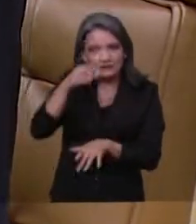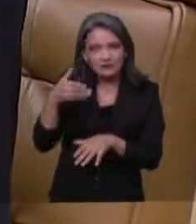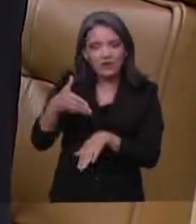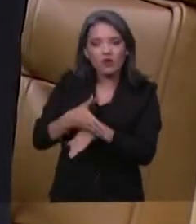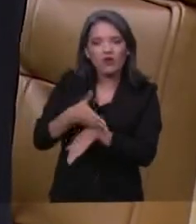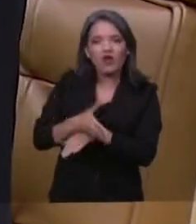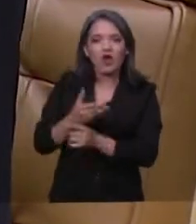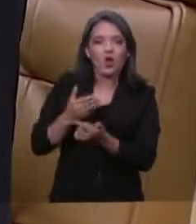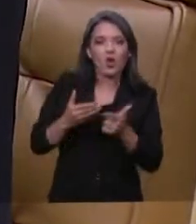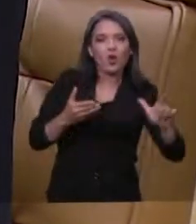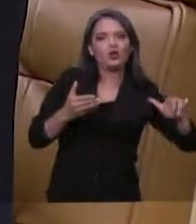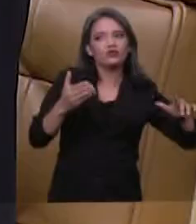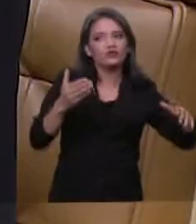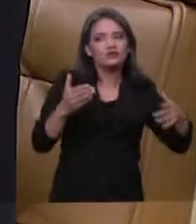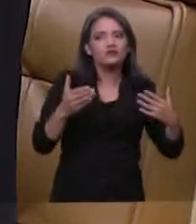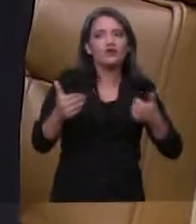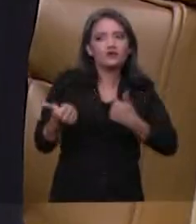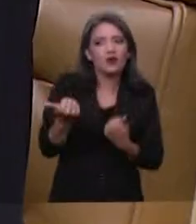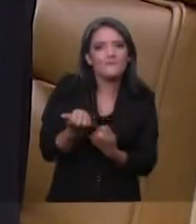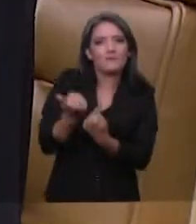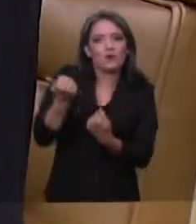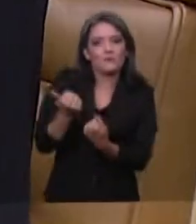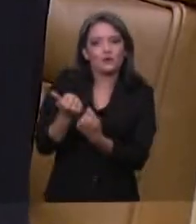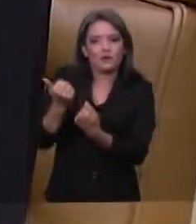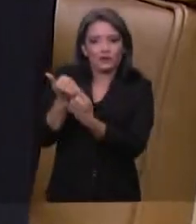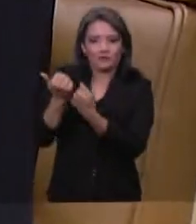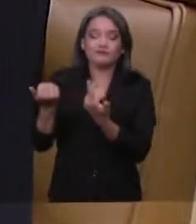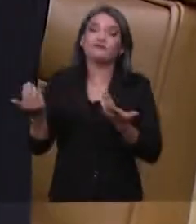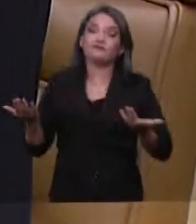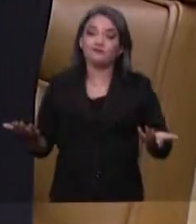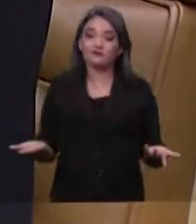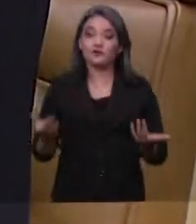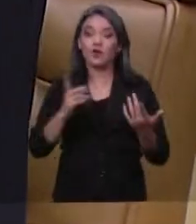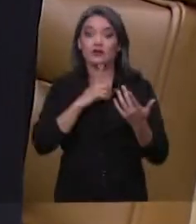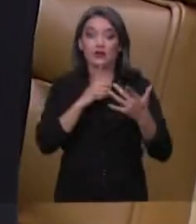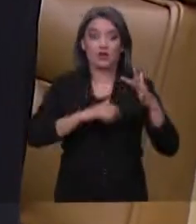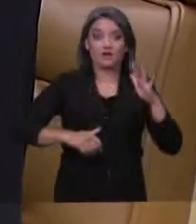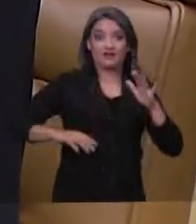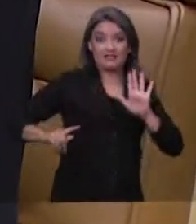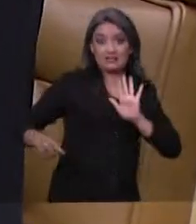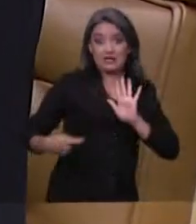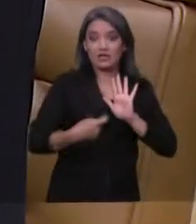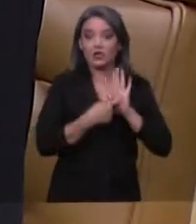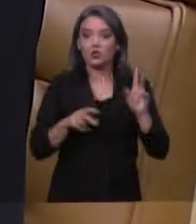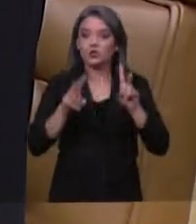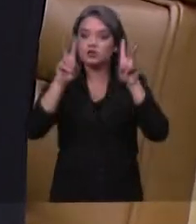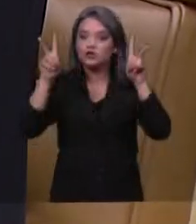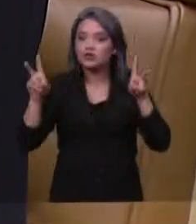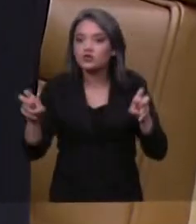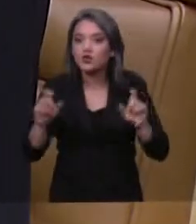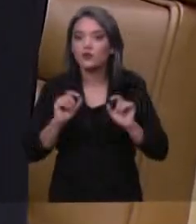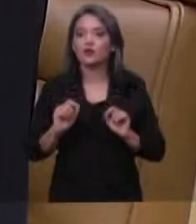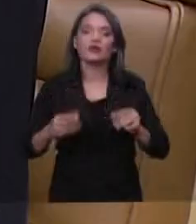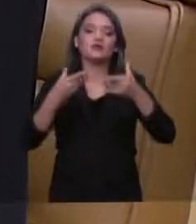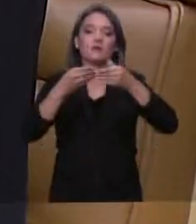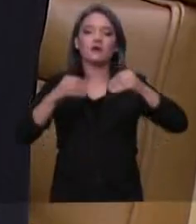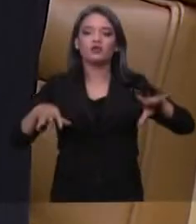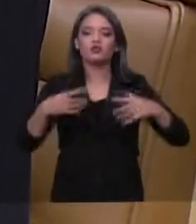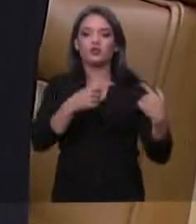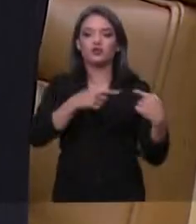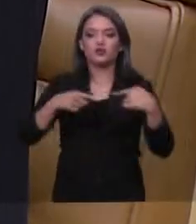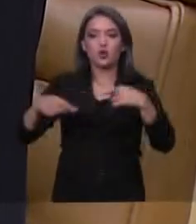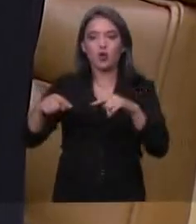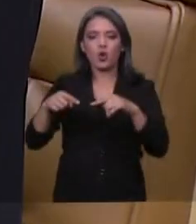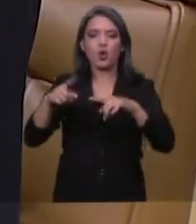STF. Atividades acessórias. Assim, a procedência da denúncia no tocante aos delitos de dano qualificado e contra o patrimônio urbano